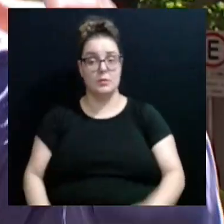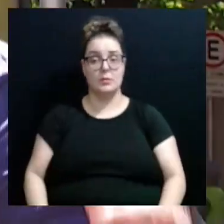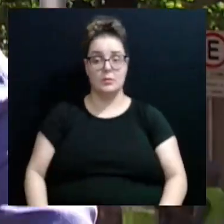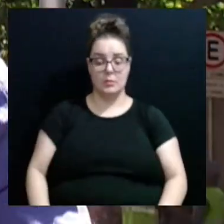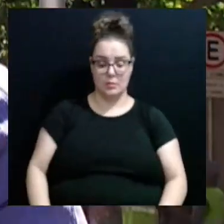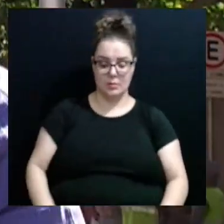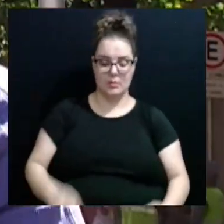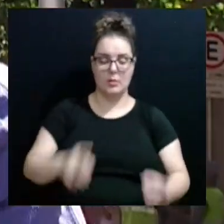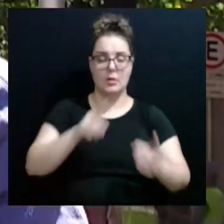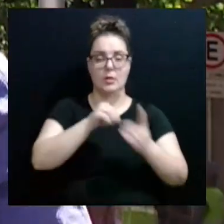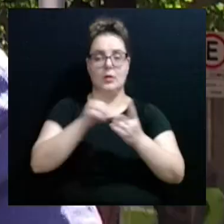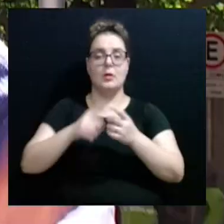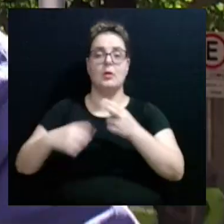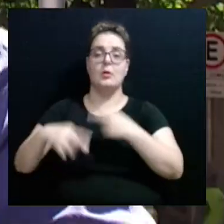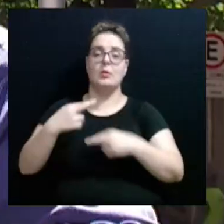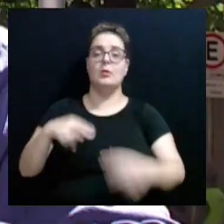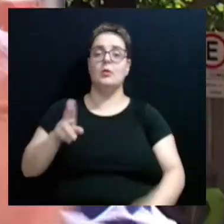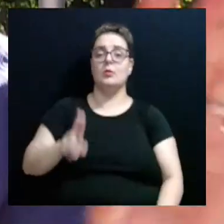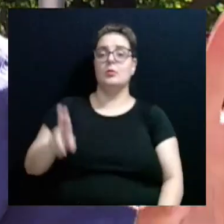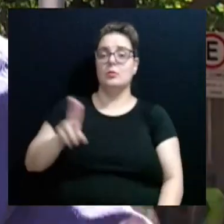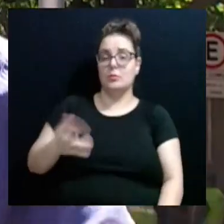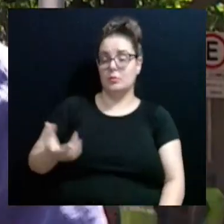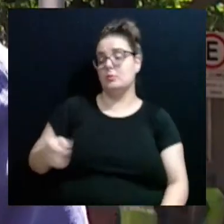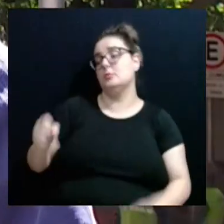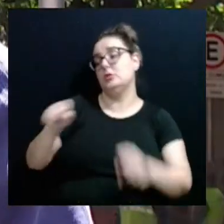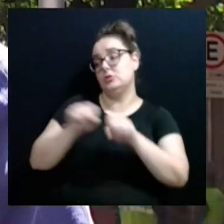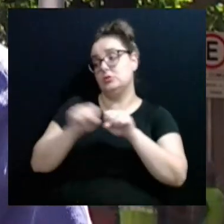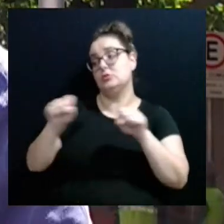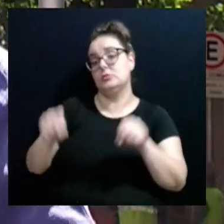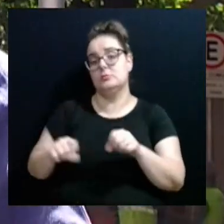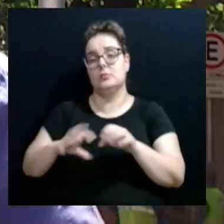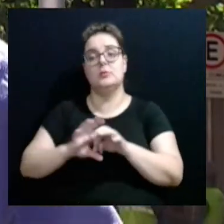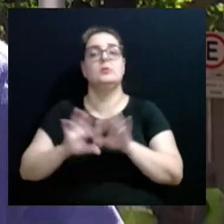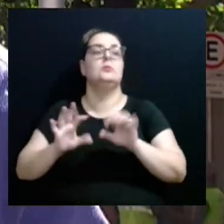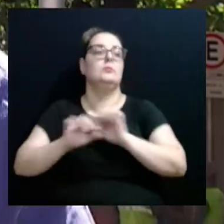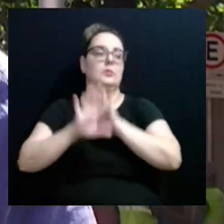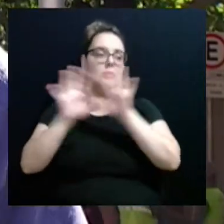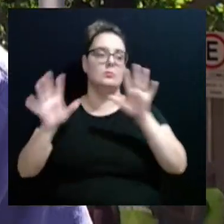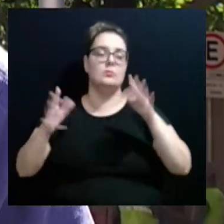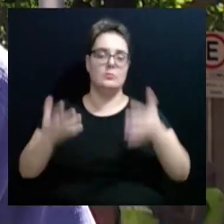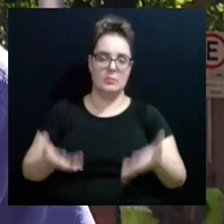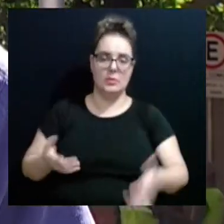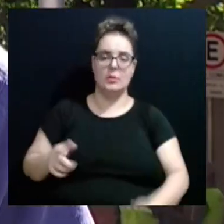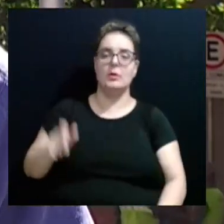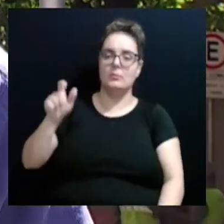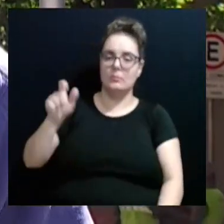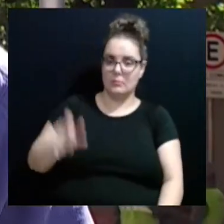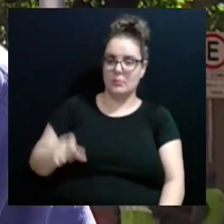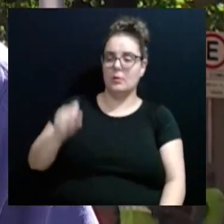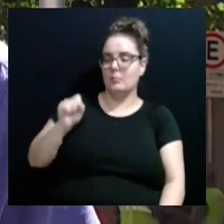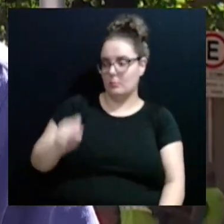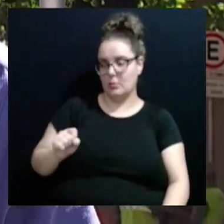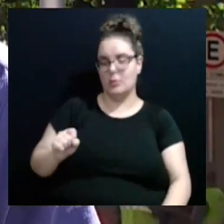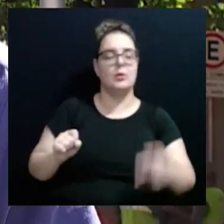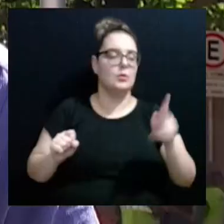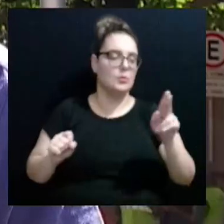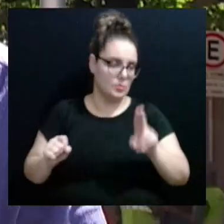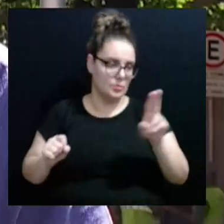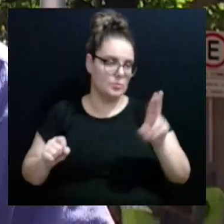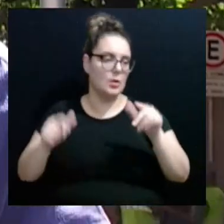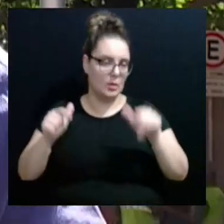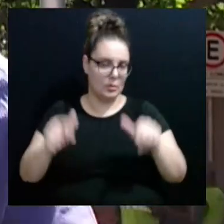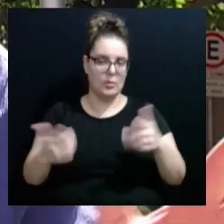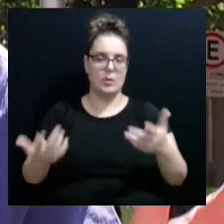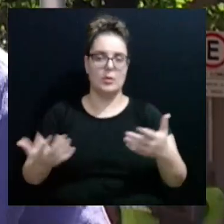à utilização ali do sistema e deixar tudo bem tranquilo para que a pessoa então faça uso do espaço de forma